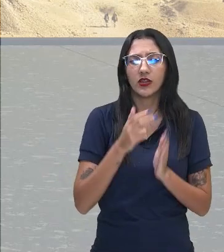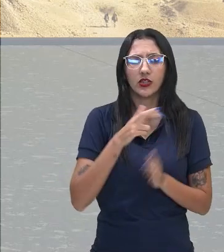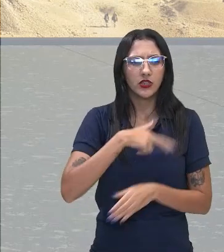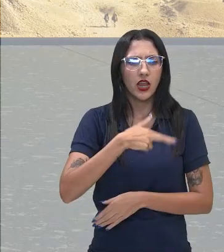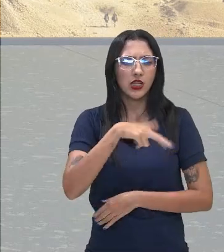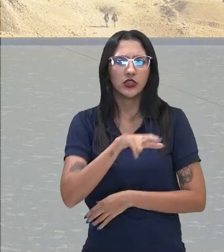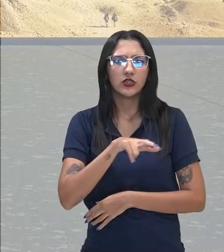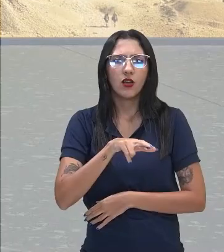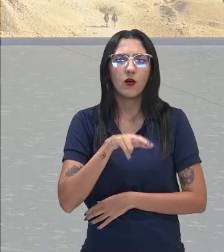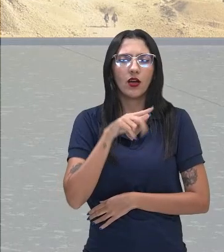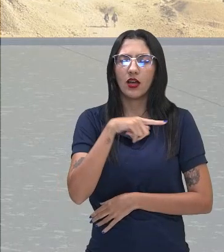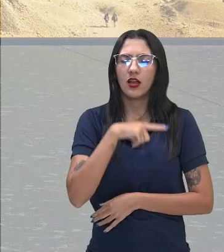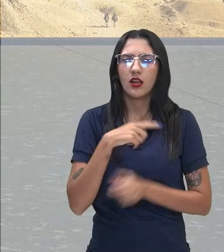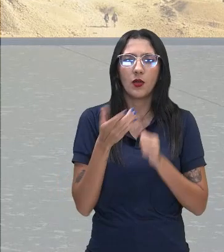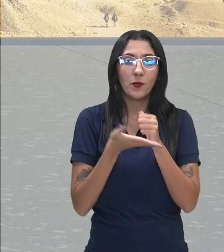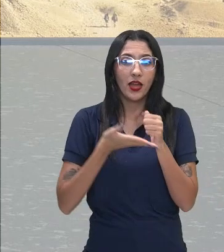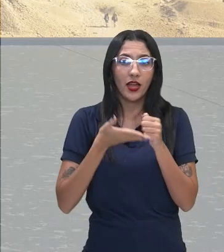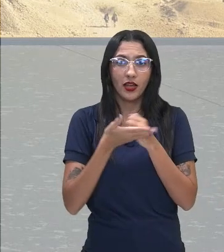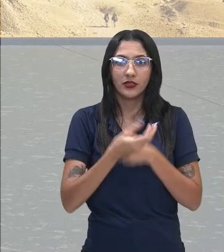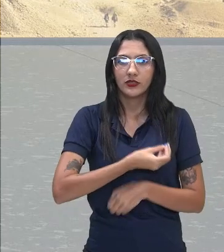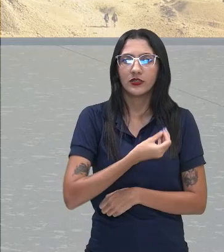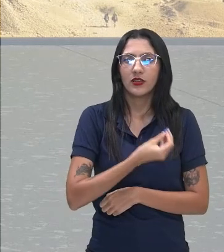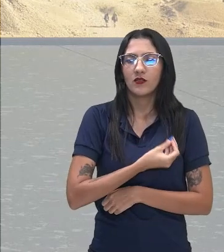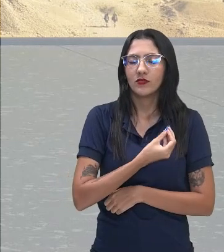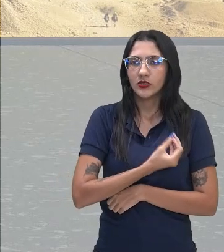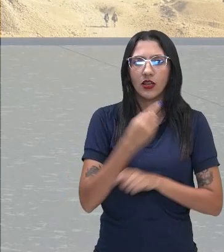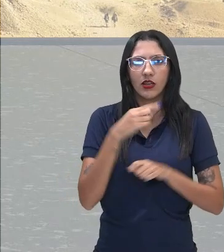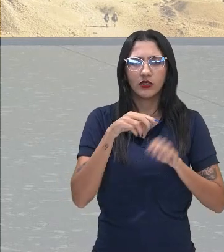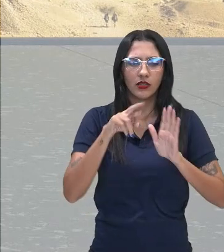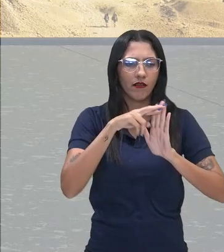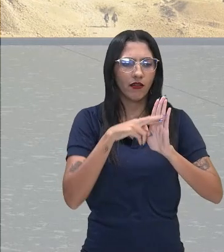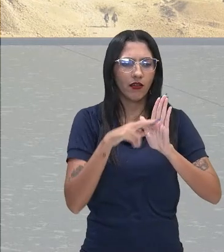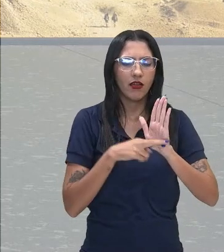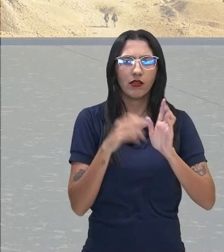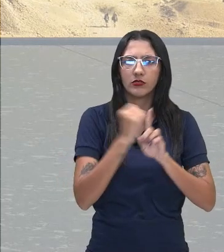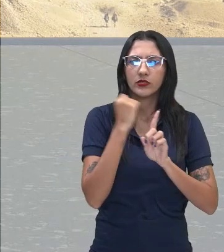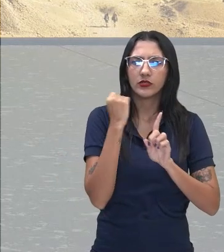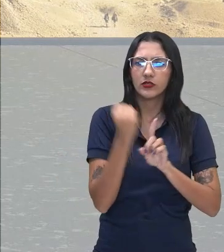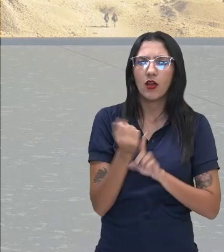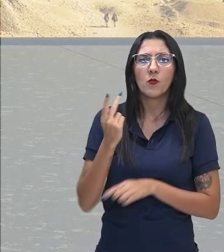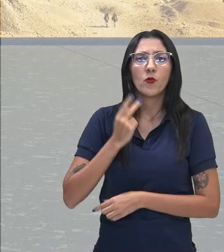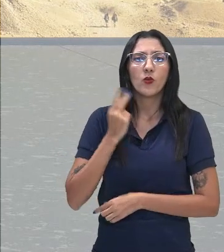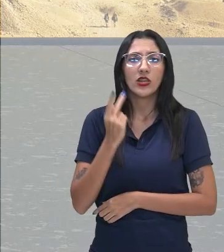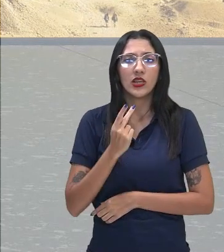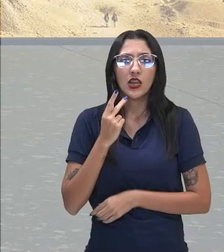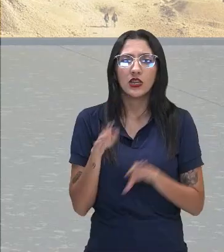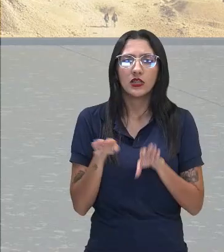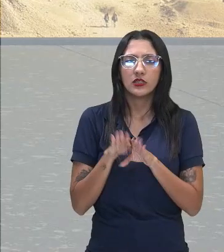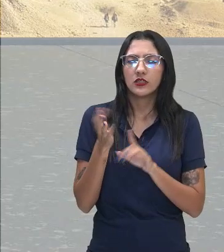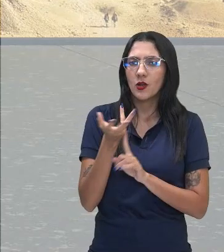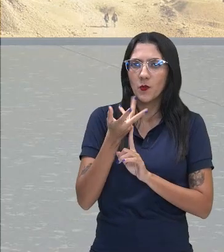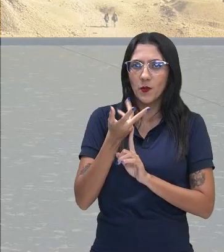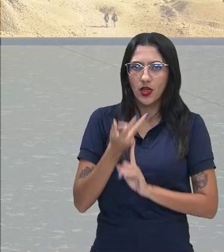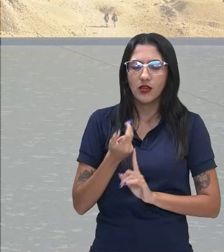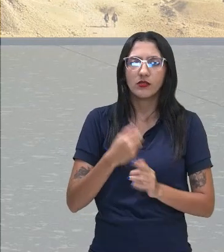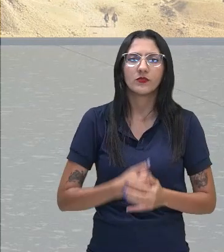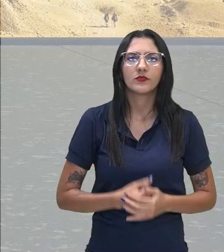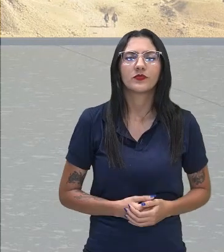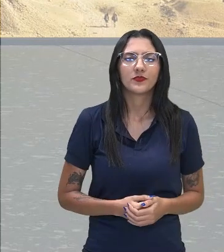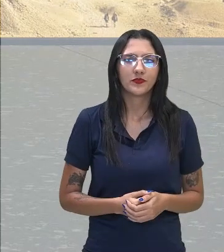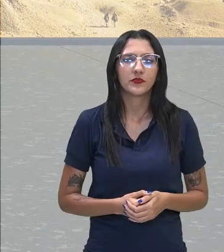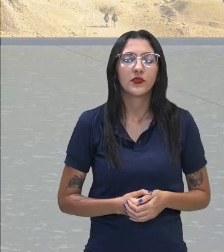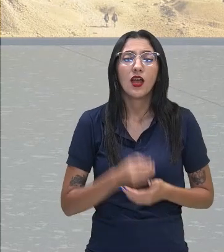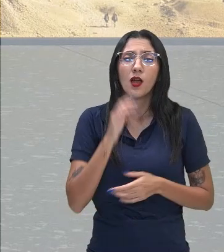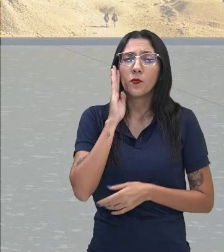da vida egípcia, ditando regras sociais, políticas e arte. Então, principalmente na